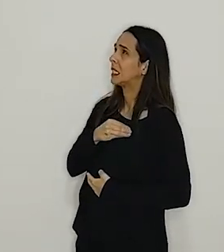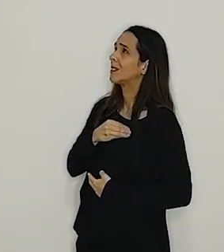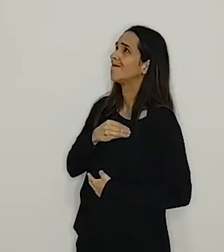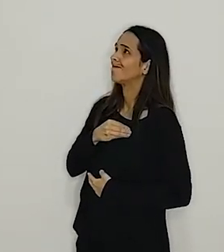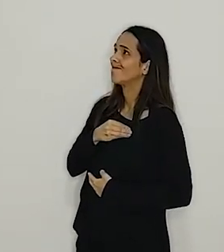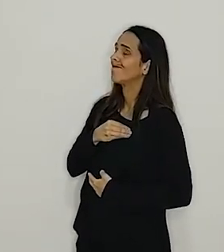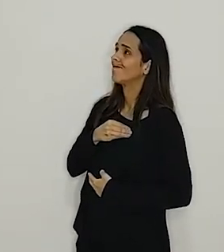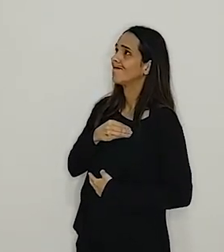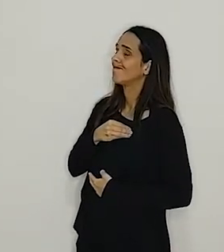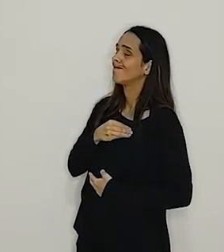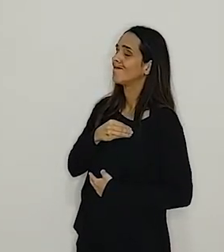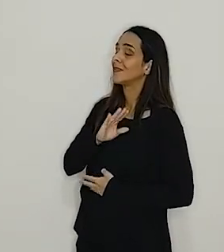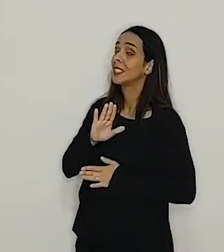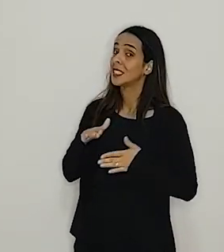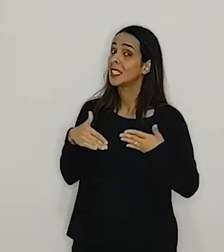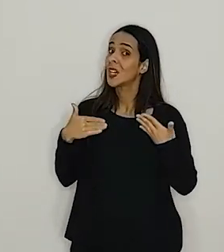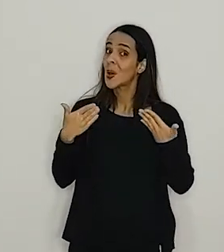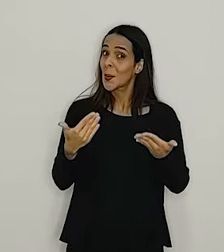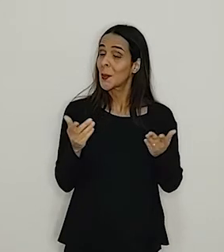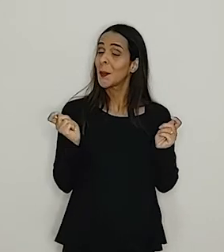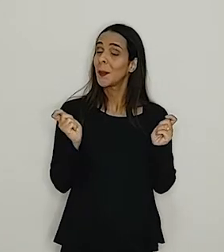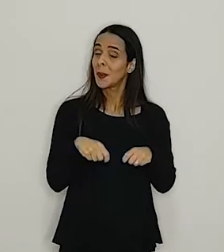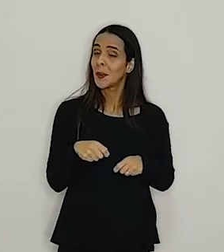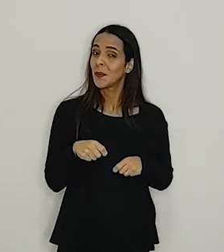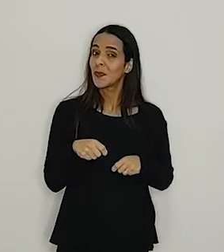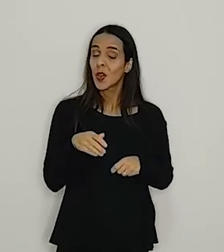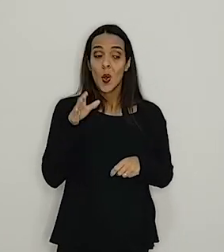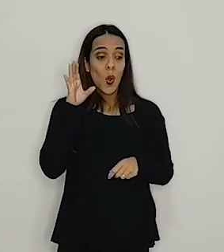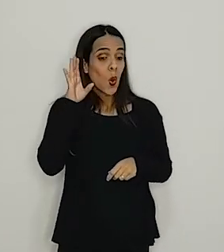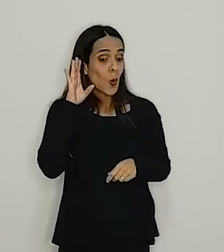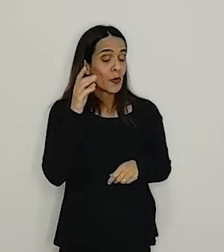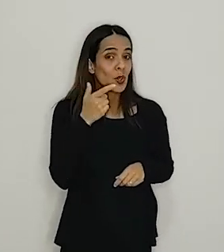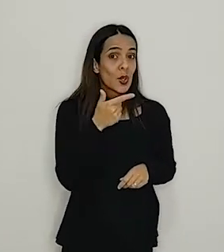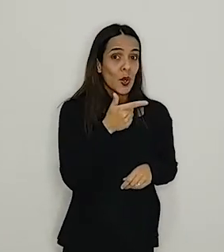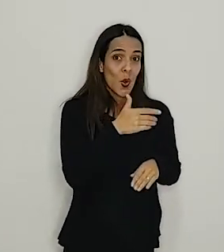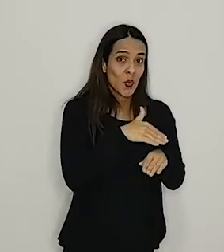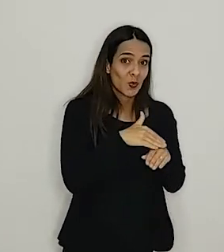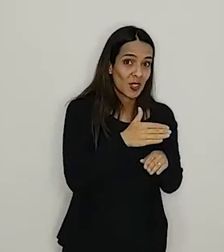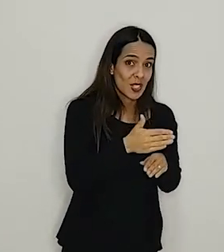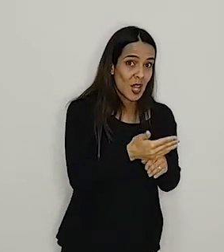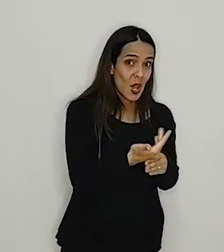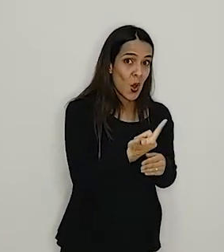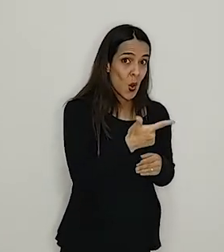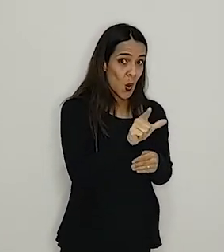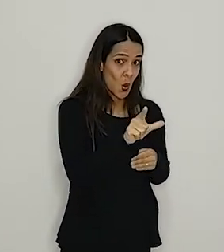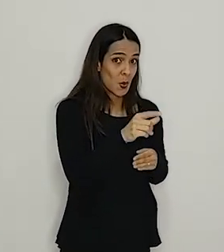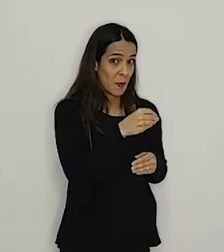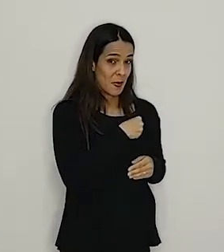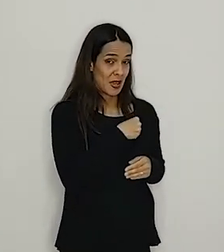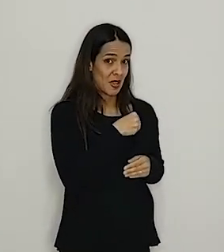para que então a gente possa escutar aquele pecador de forma